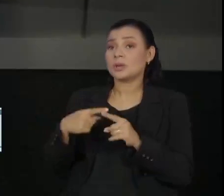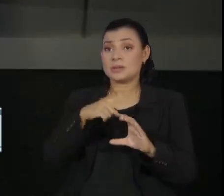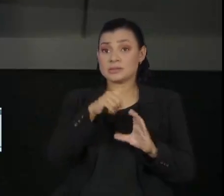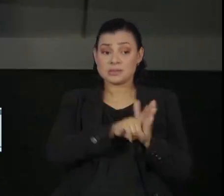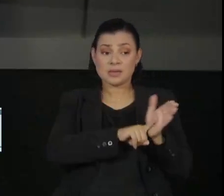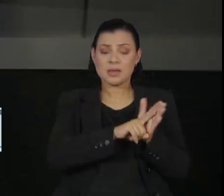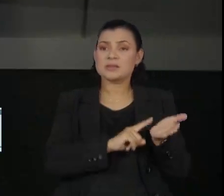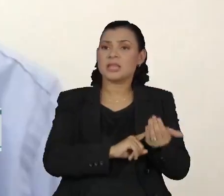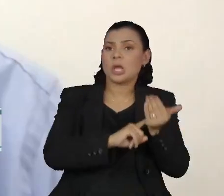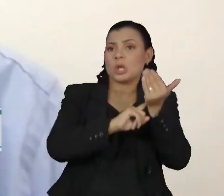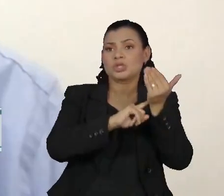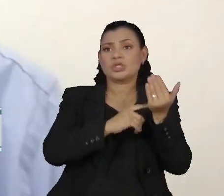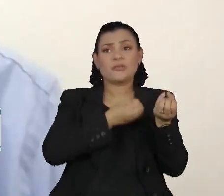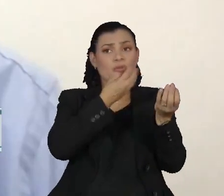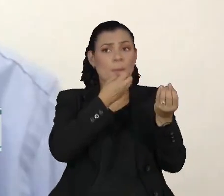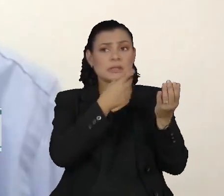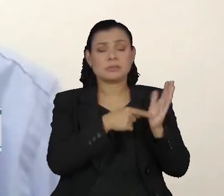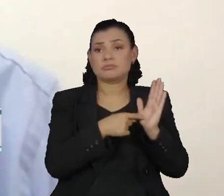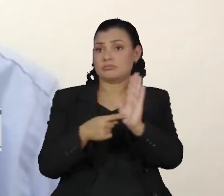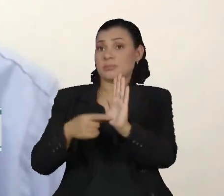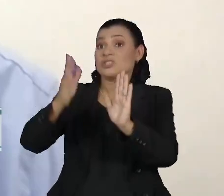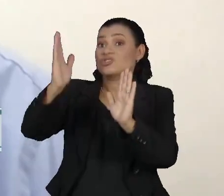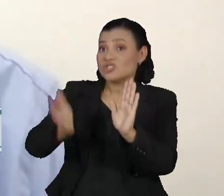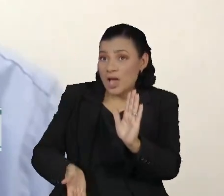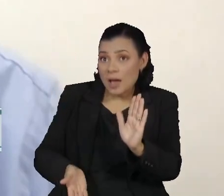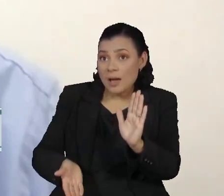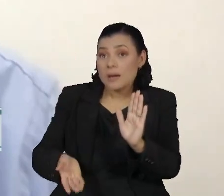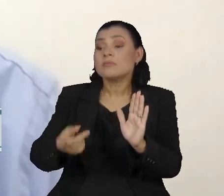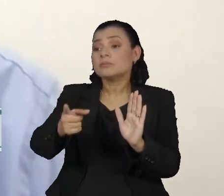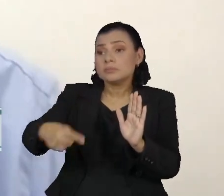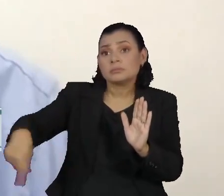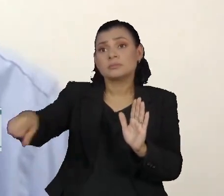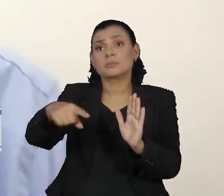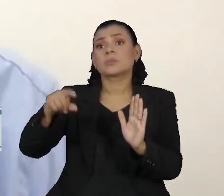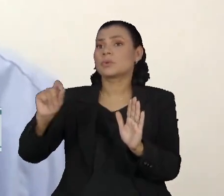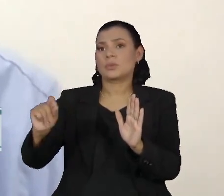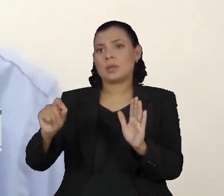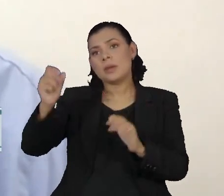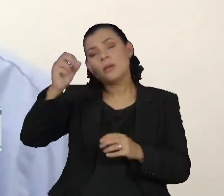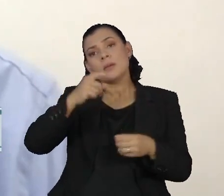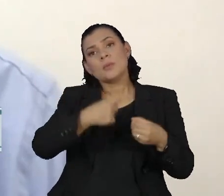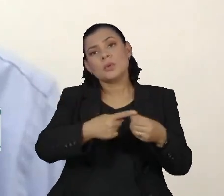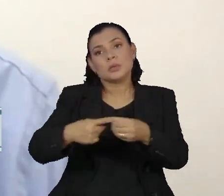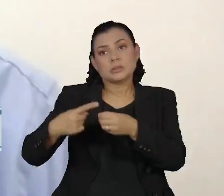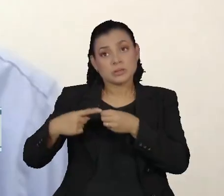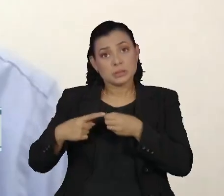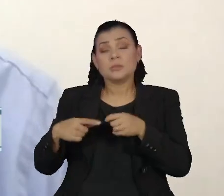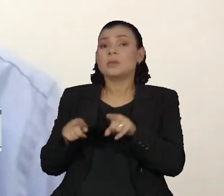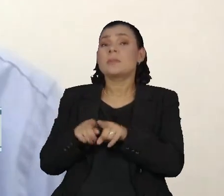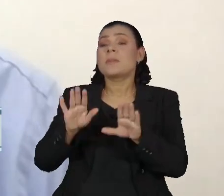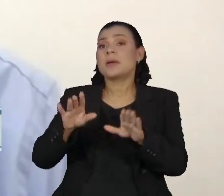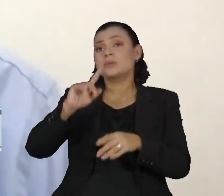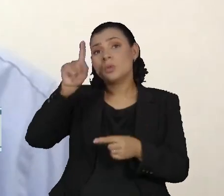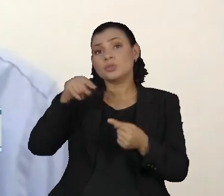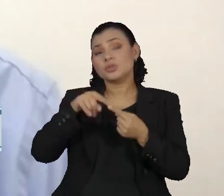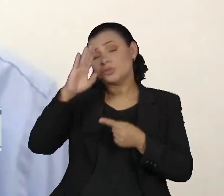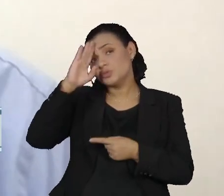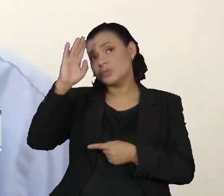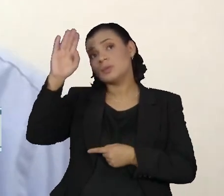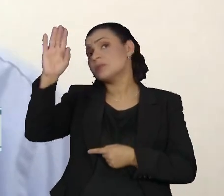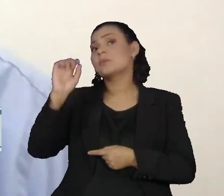conhecimento, a tecnologia. Com isso se fazem os estudos para determinar municípios prioritários e a ideia é justamente